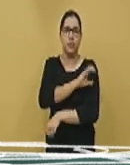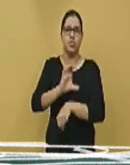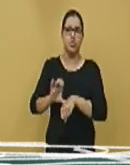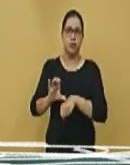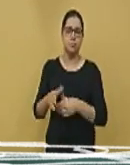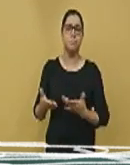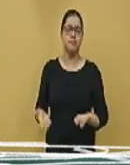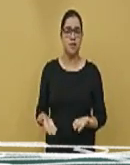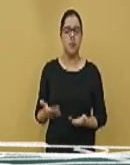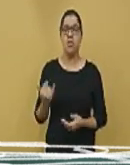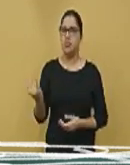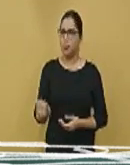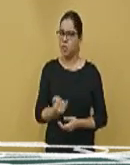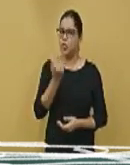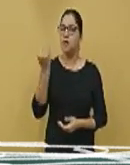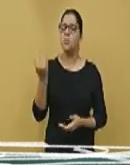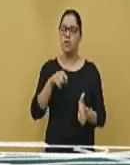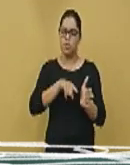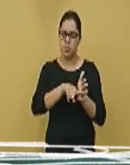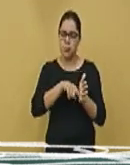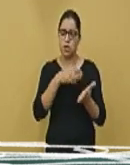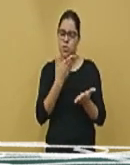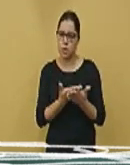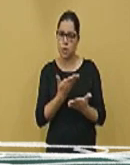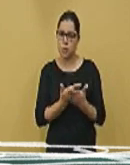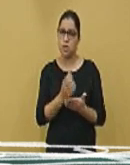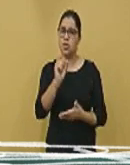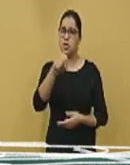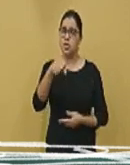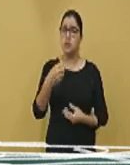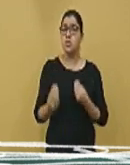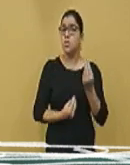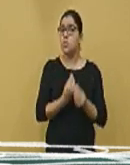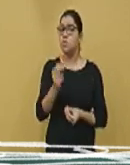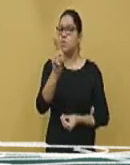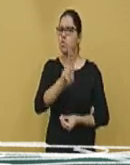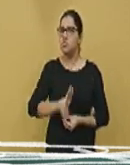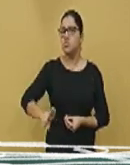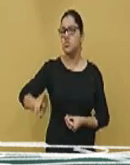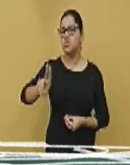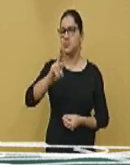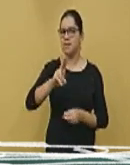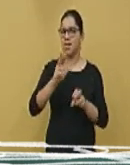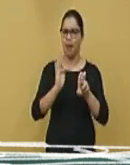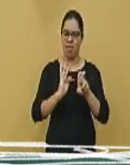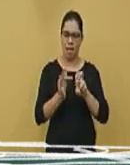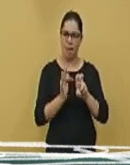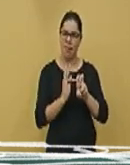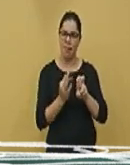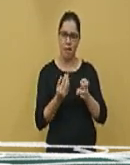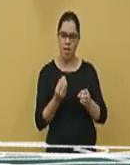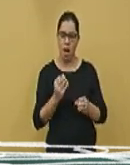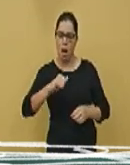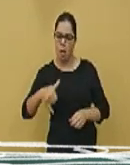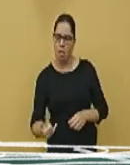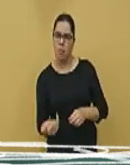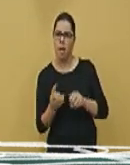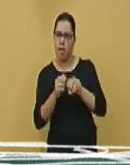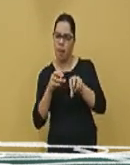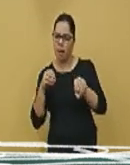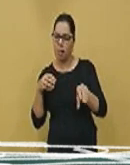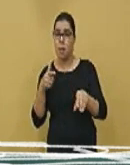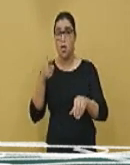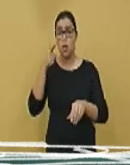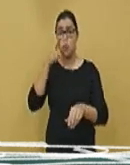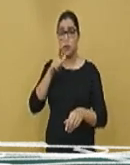fundamental que a gente faça um estudo de como que a gente pode utilizar a EAD para não que o aluno não evada e